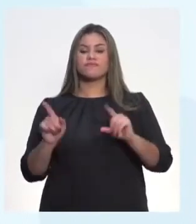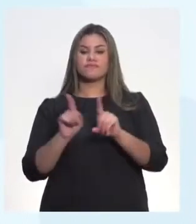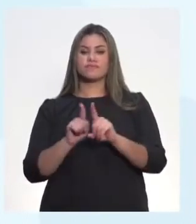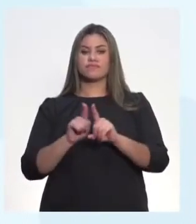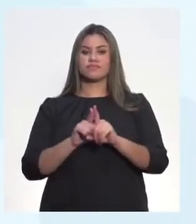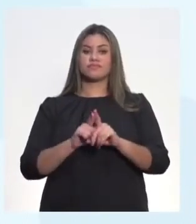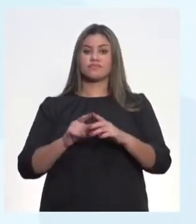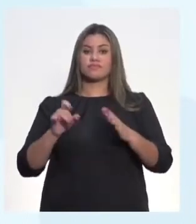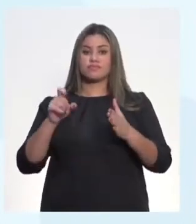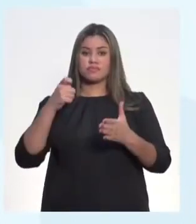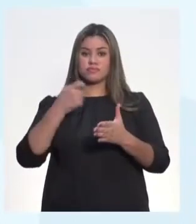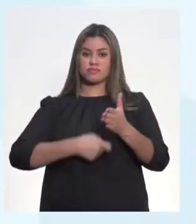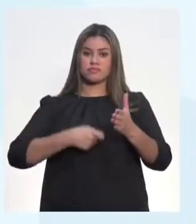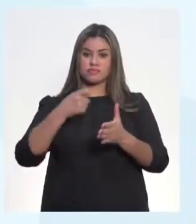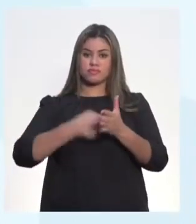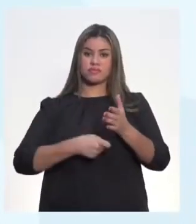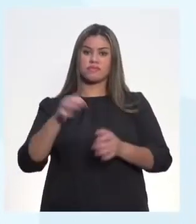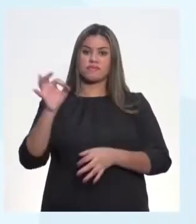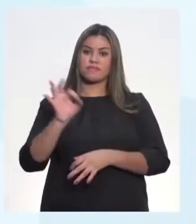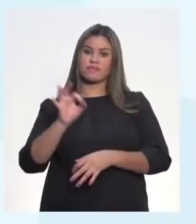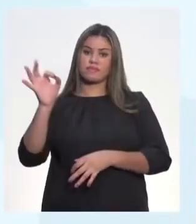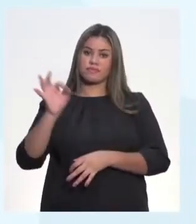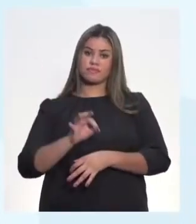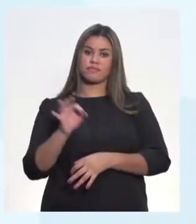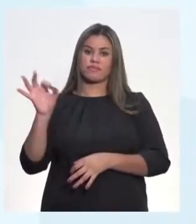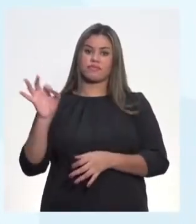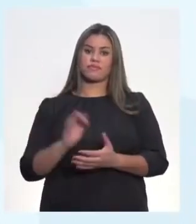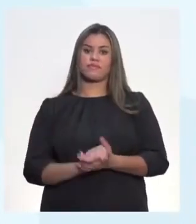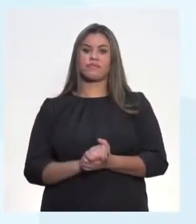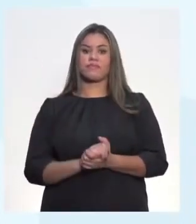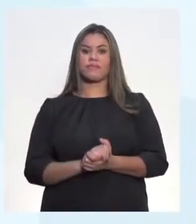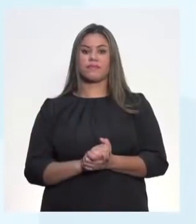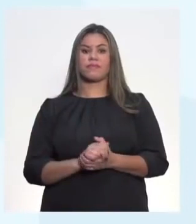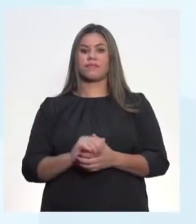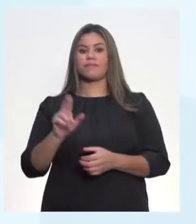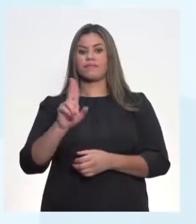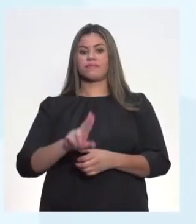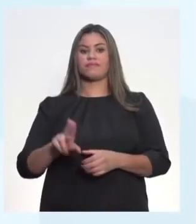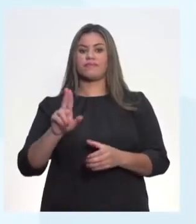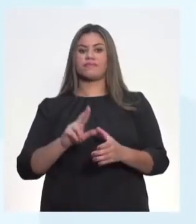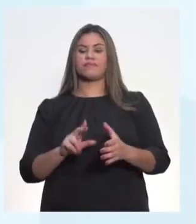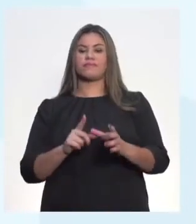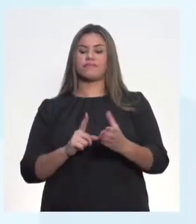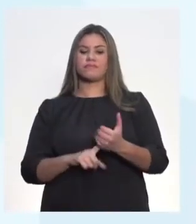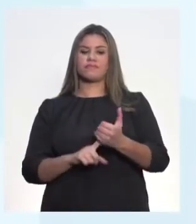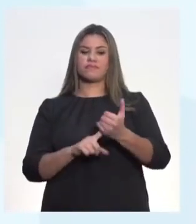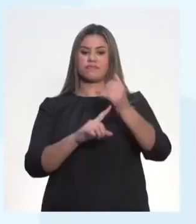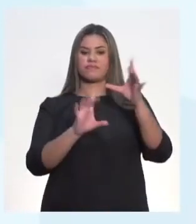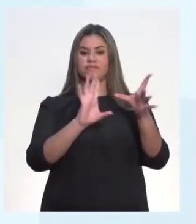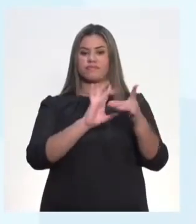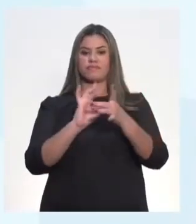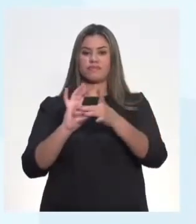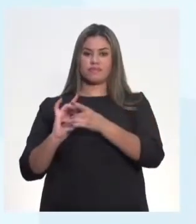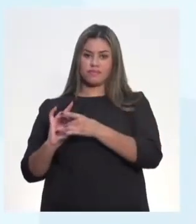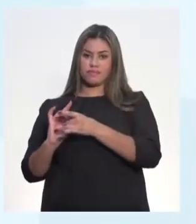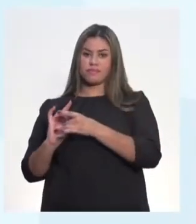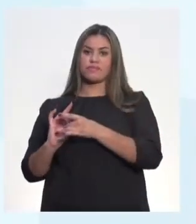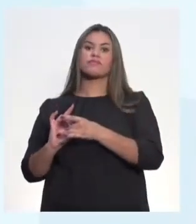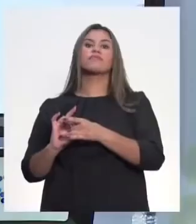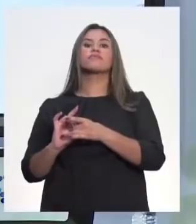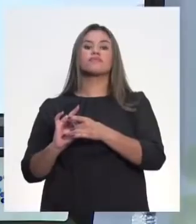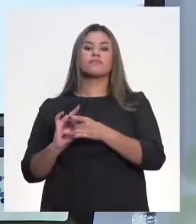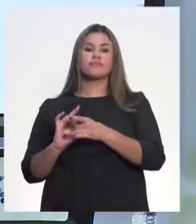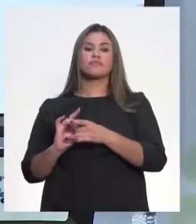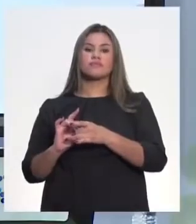das taxas percentuais, preferencialmente com o uso de tecnologias digitais no contexto da educação financeira,